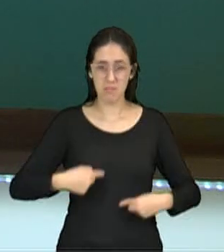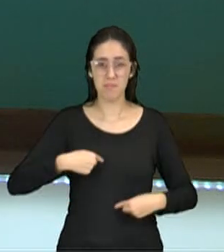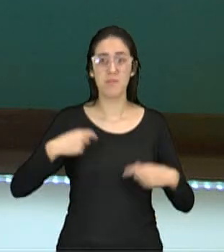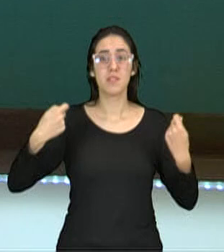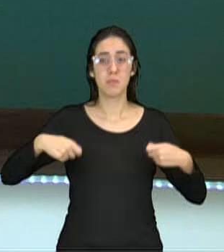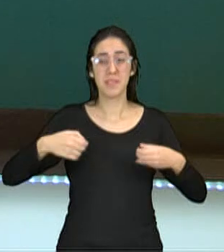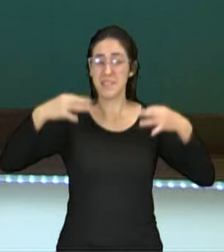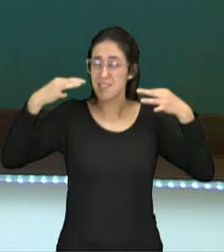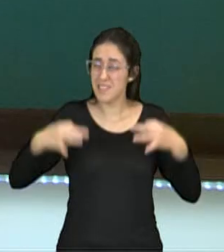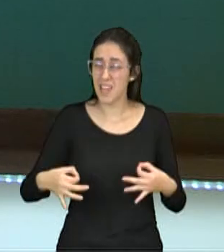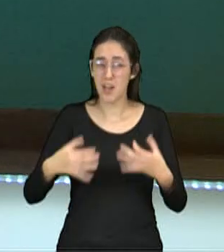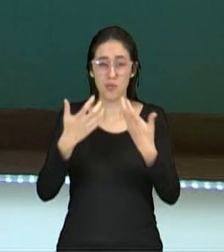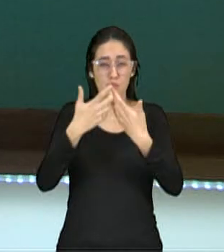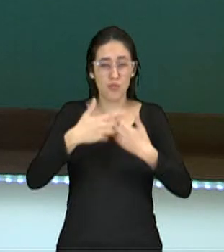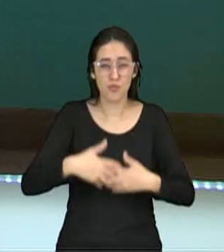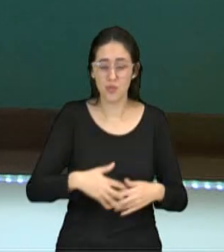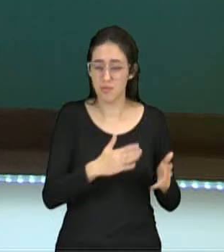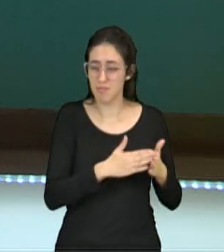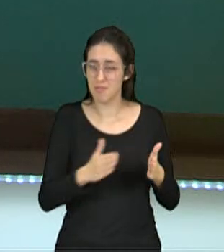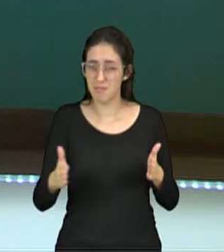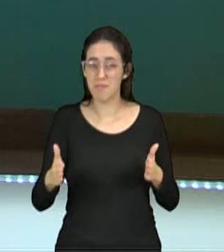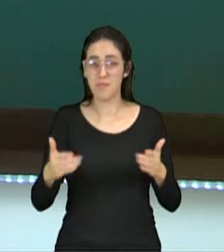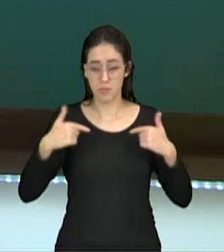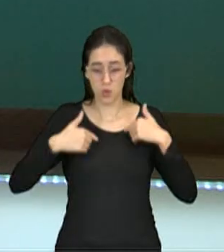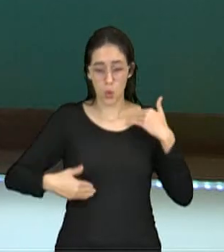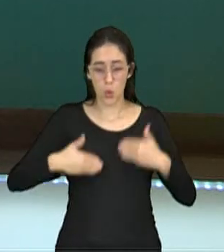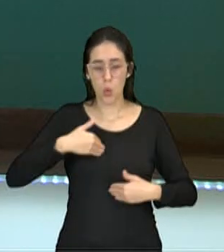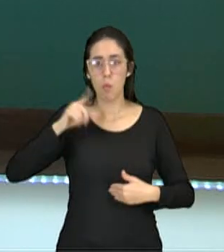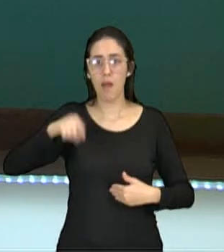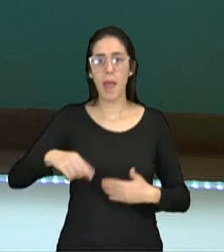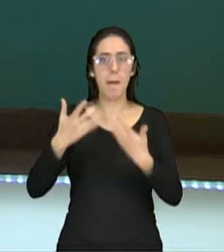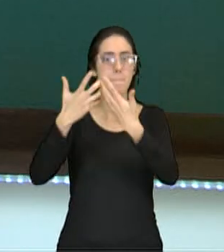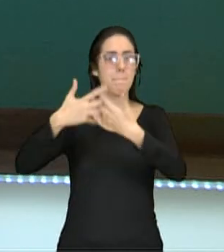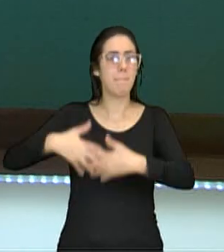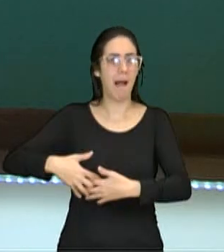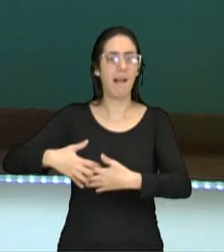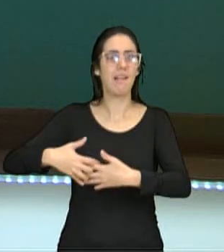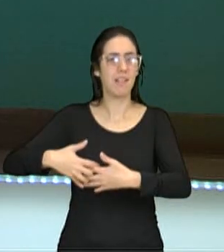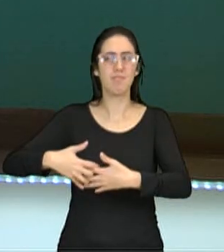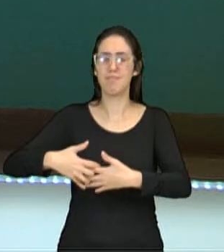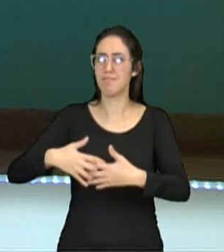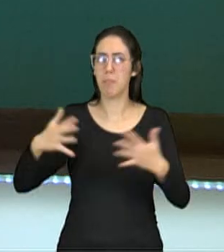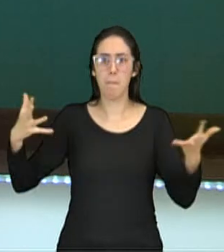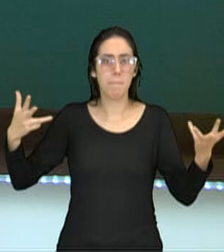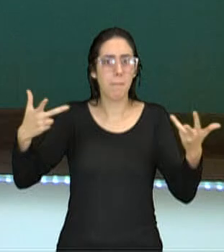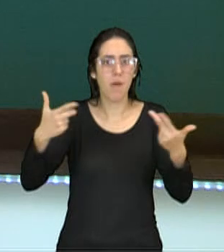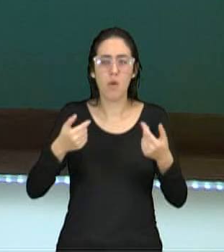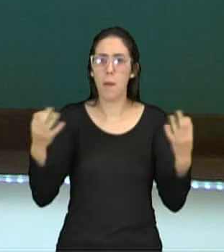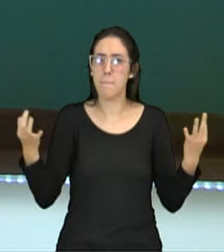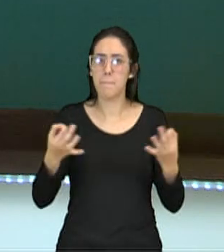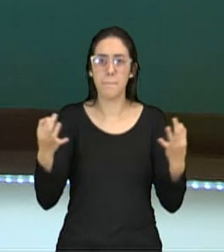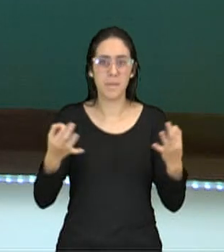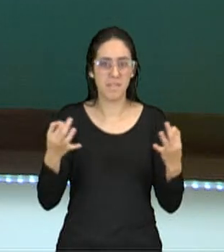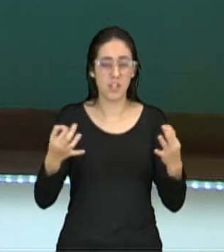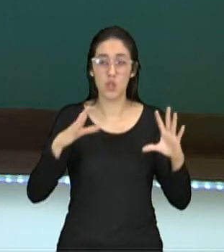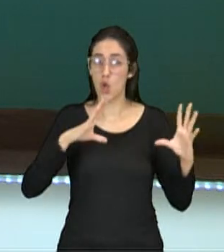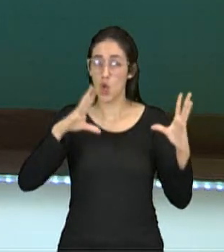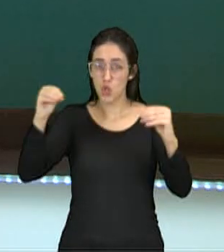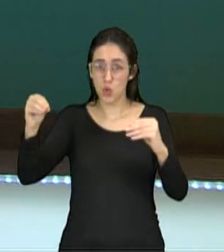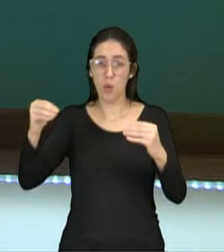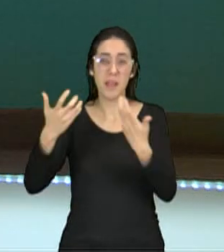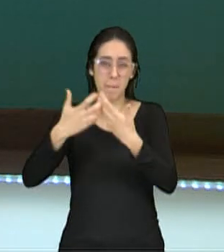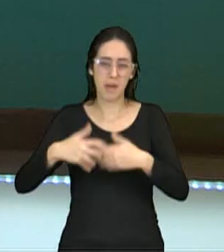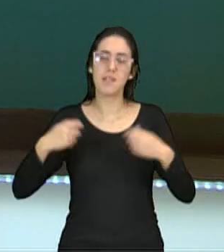ao mesmo tempo, né? Então o nosso corpo é uma máquina fantástica e, claro, como todas as máquinas, ele